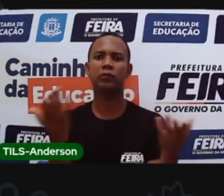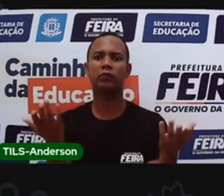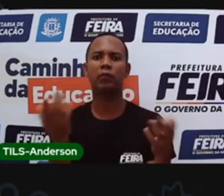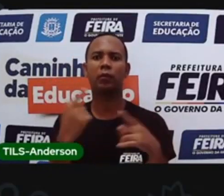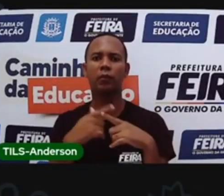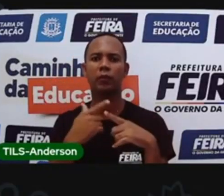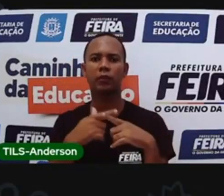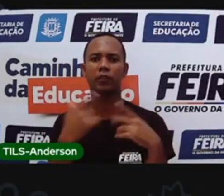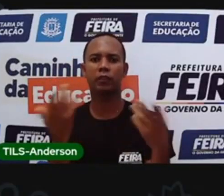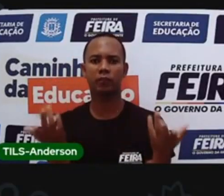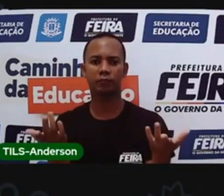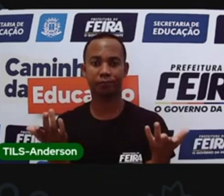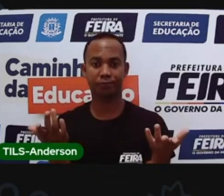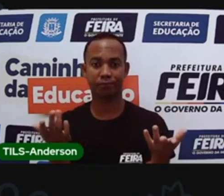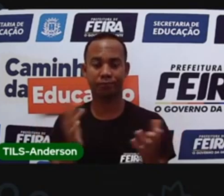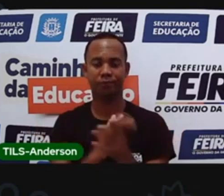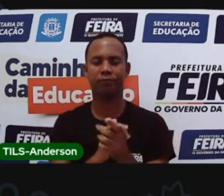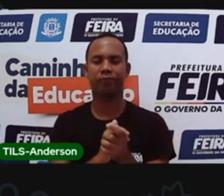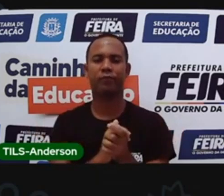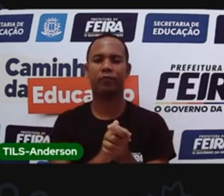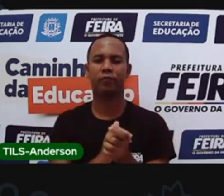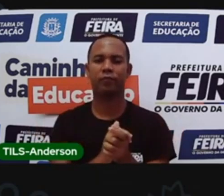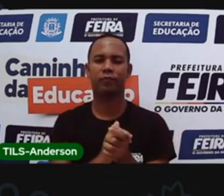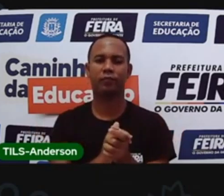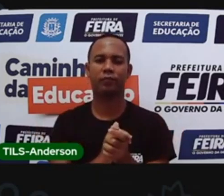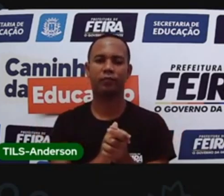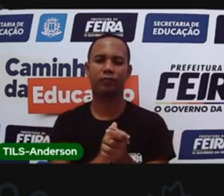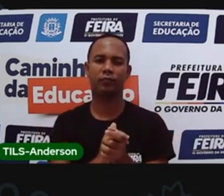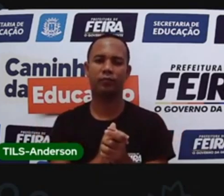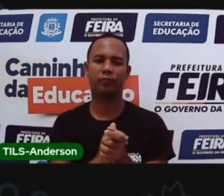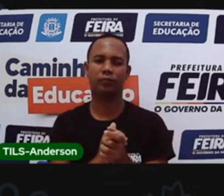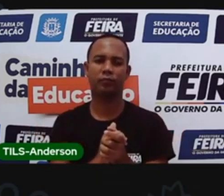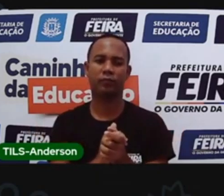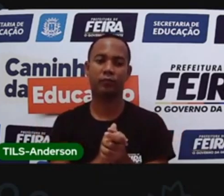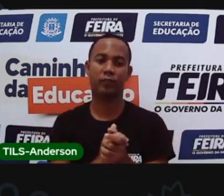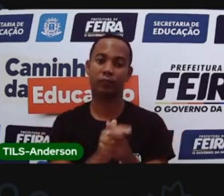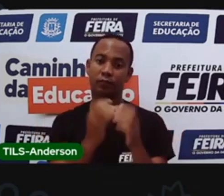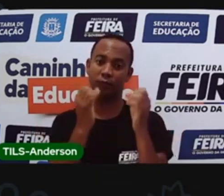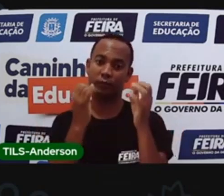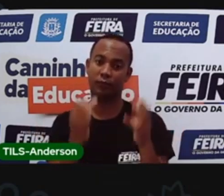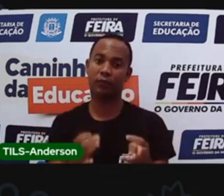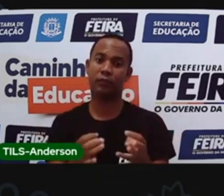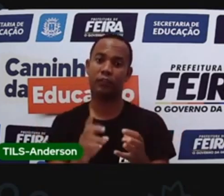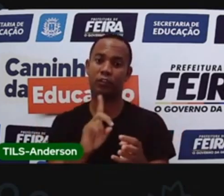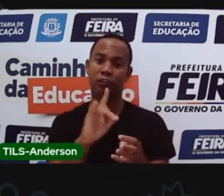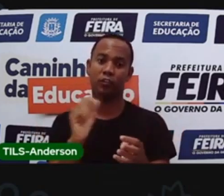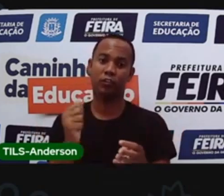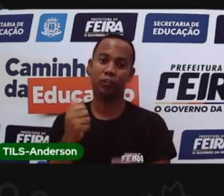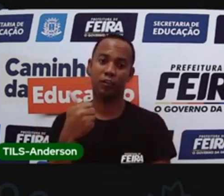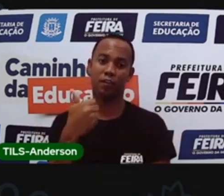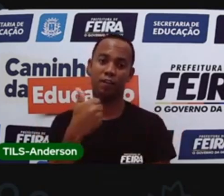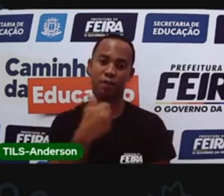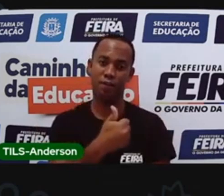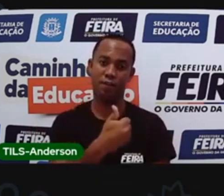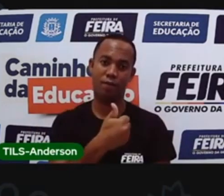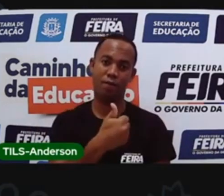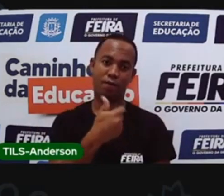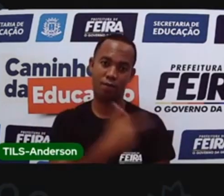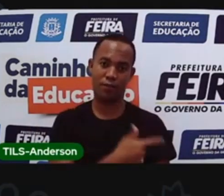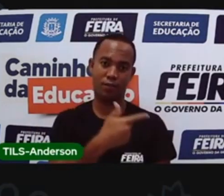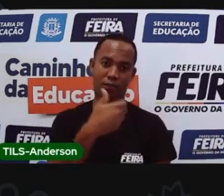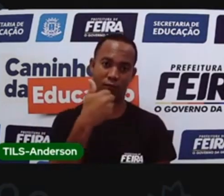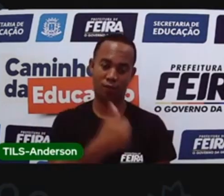o porquê desse feriado de amanhã, quarta-feira, 21 de abril, certo? Então vamos